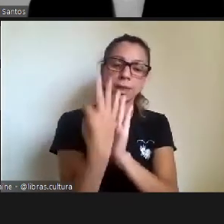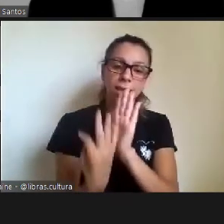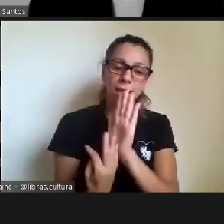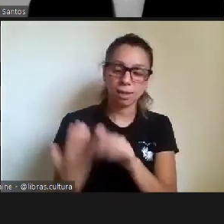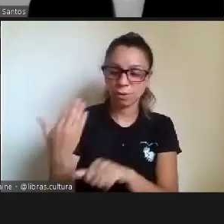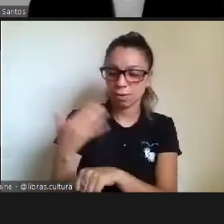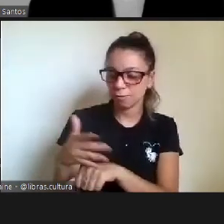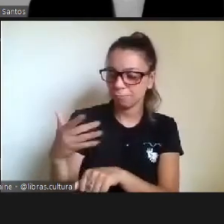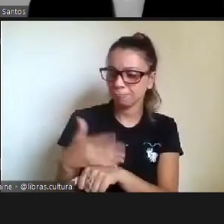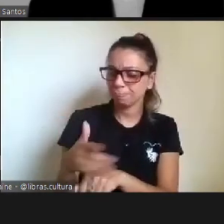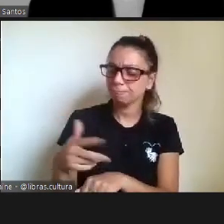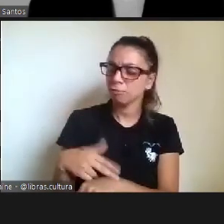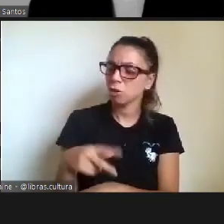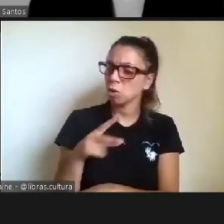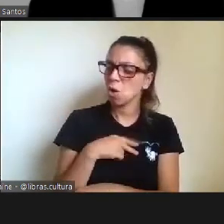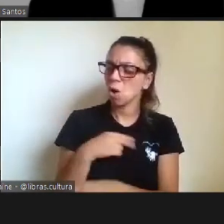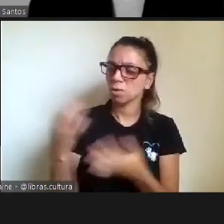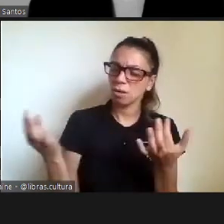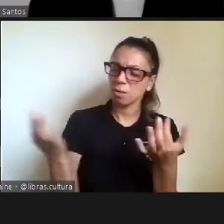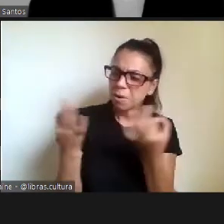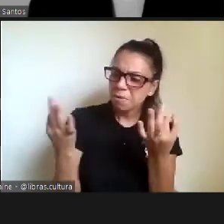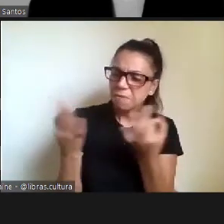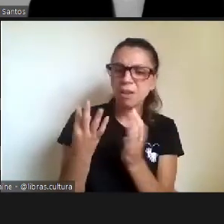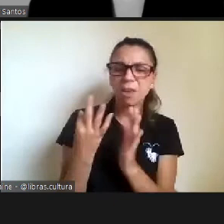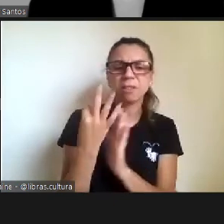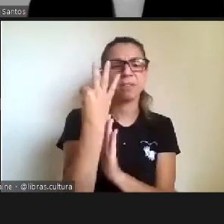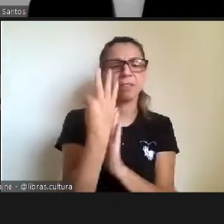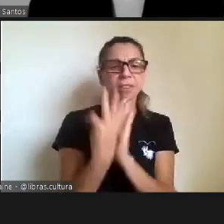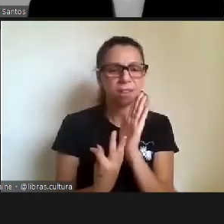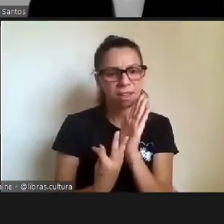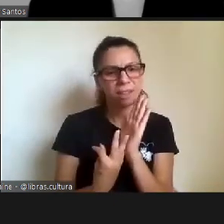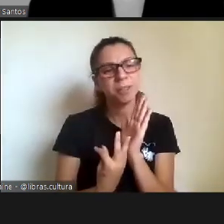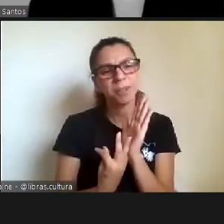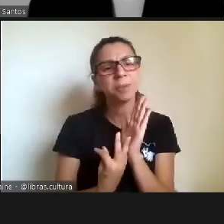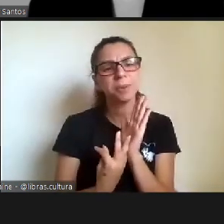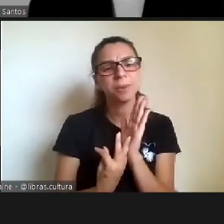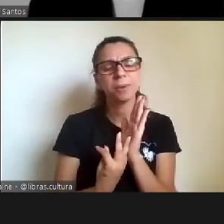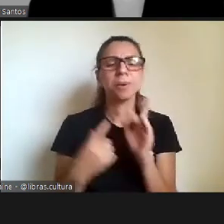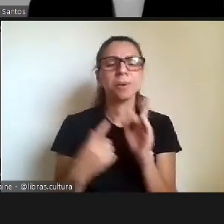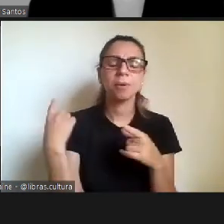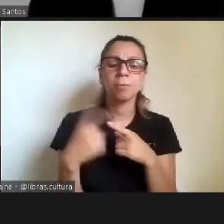essa leitura da Su, esse entendimento, porque foi bem o que eu estava... Foi bem